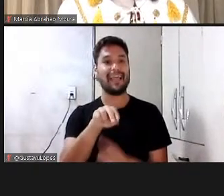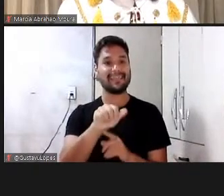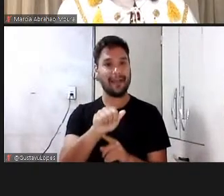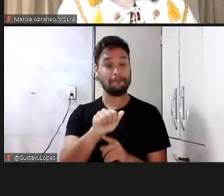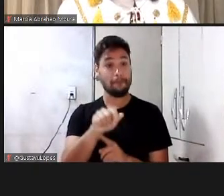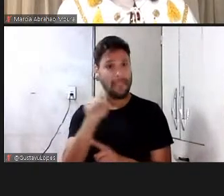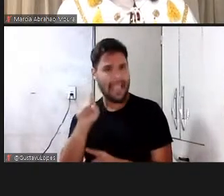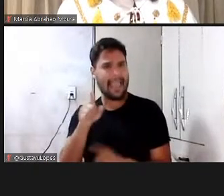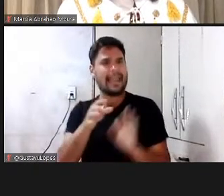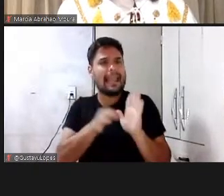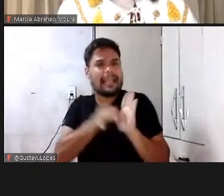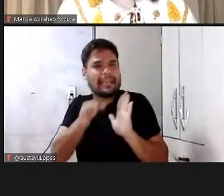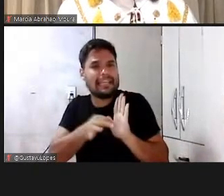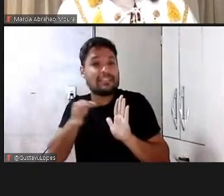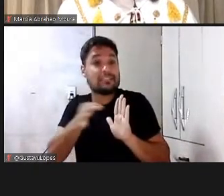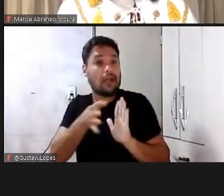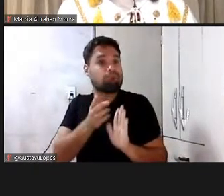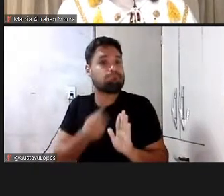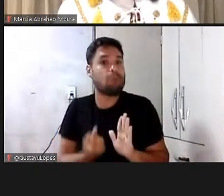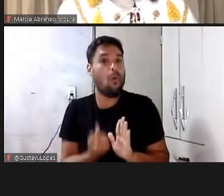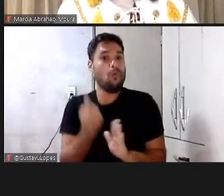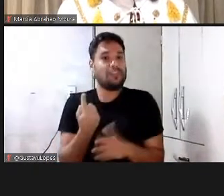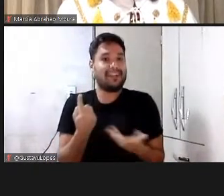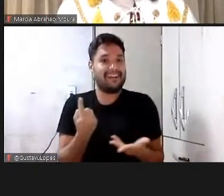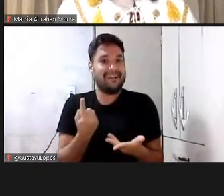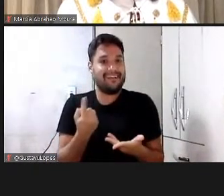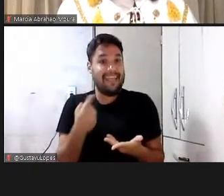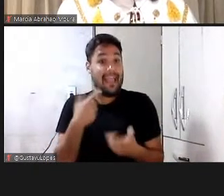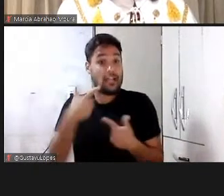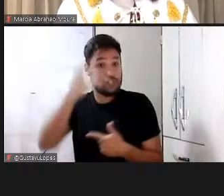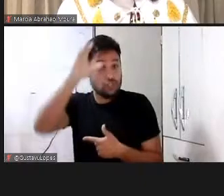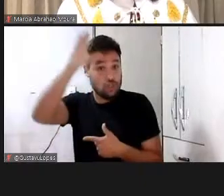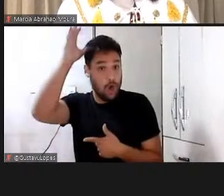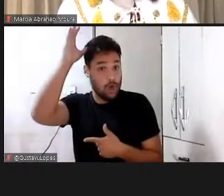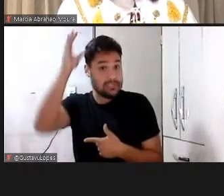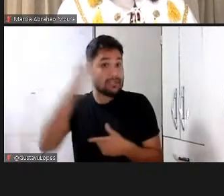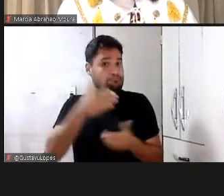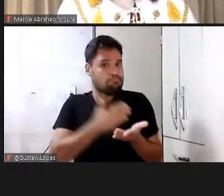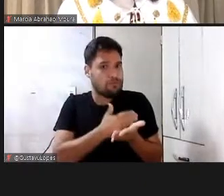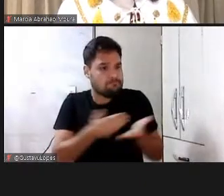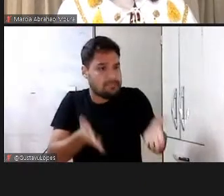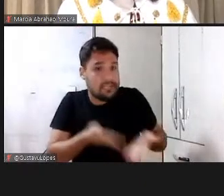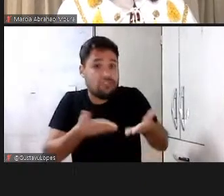original foi responsável por reabrir na linguística o antigo debate referido